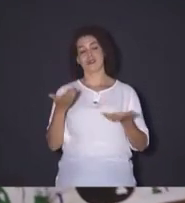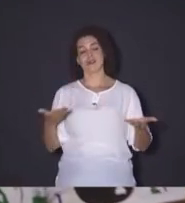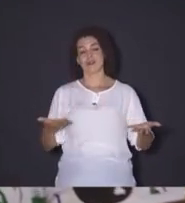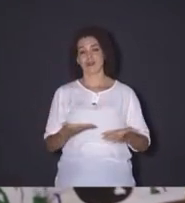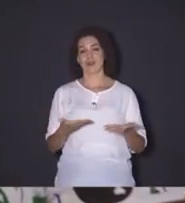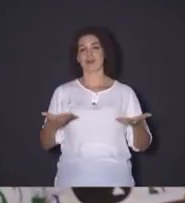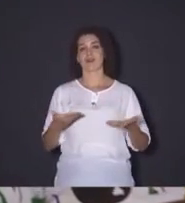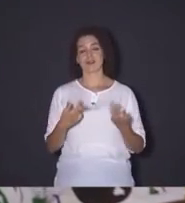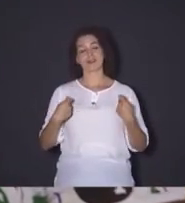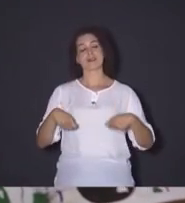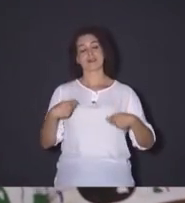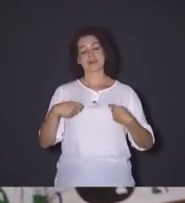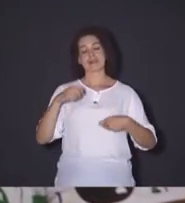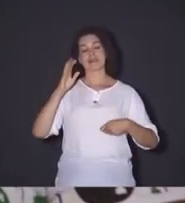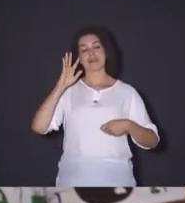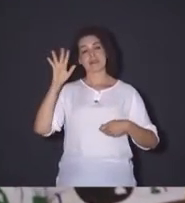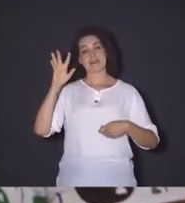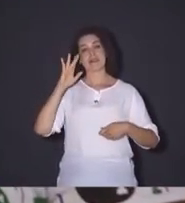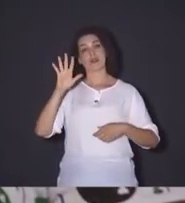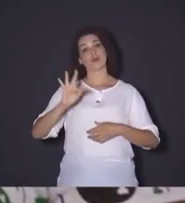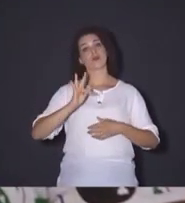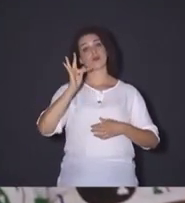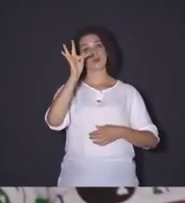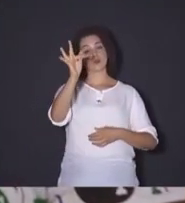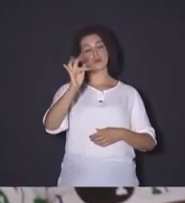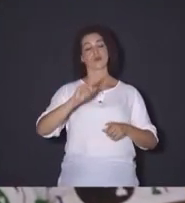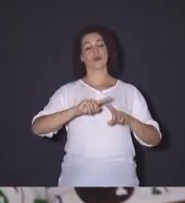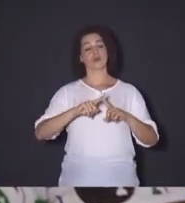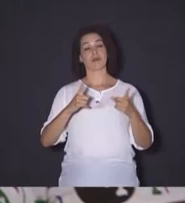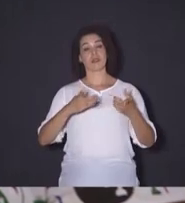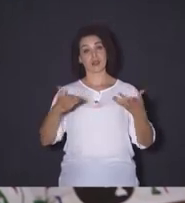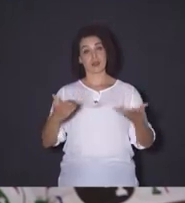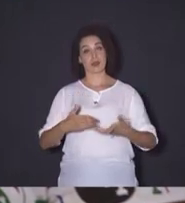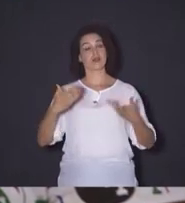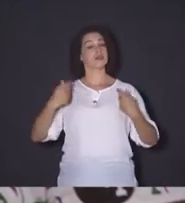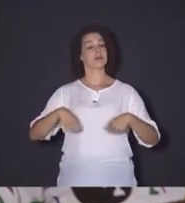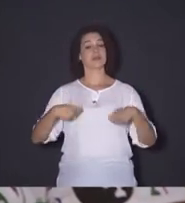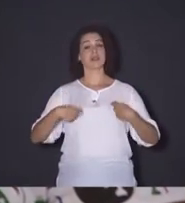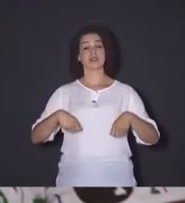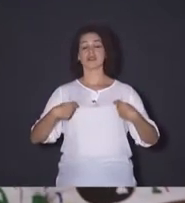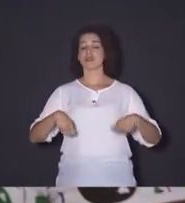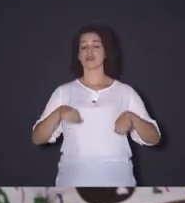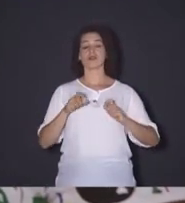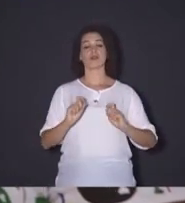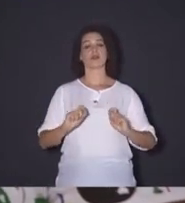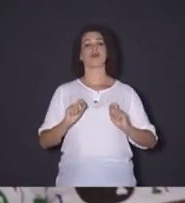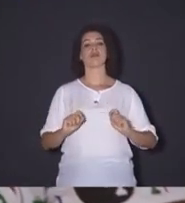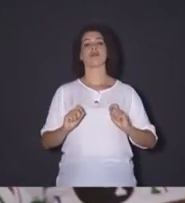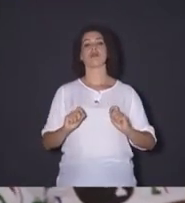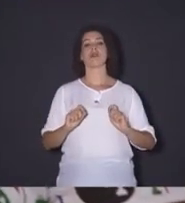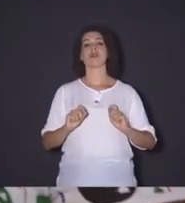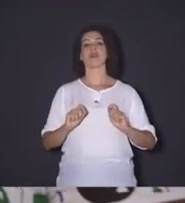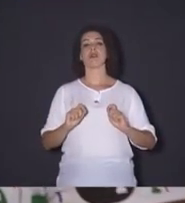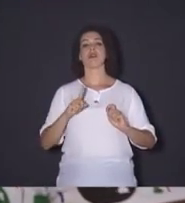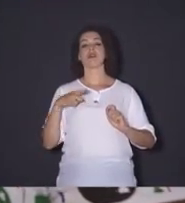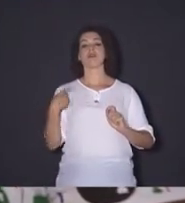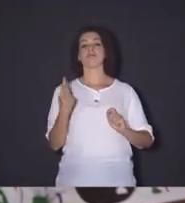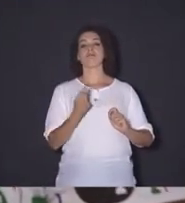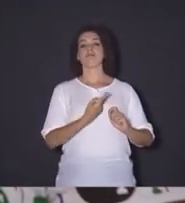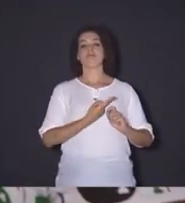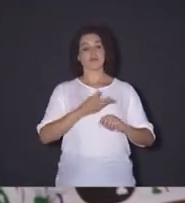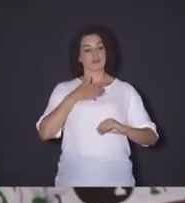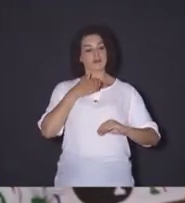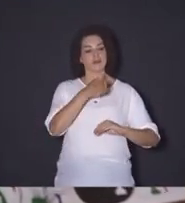coisa que a gente precisa pensar para o nosso futuro mas o que a gente precisa verdadeiramente fazer hoje estarmos em